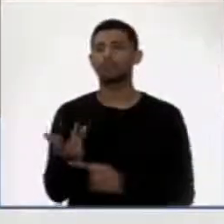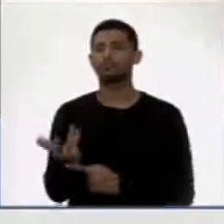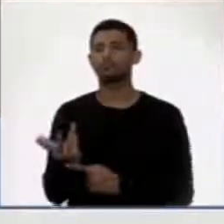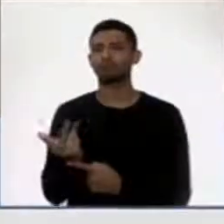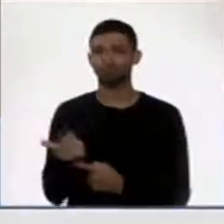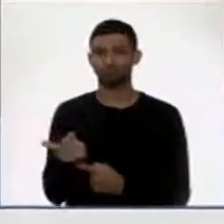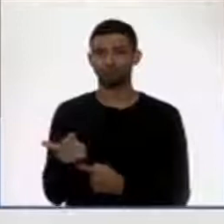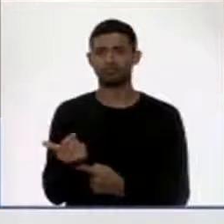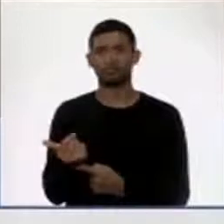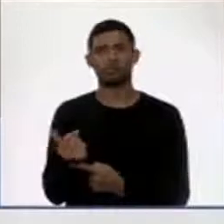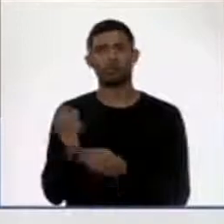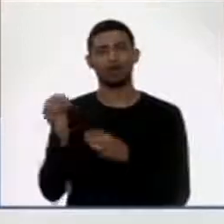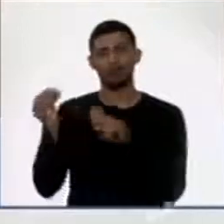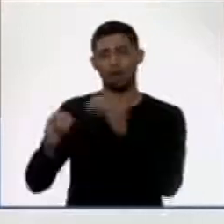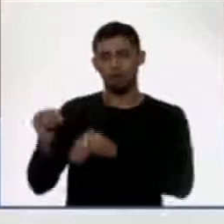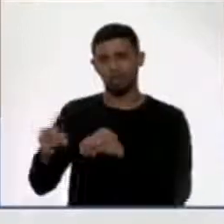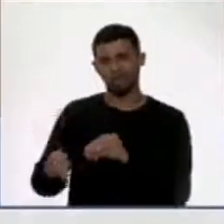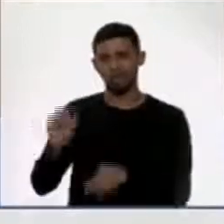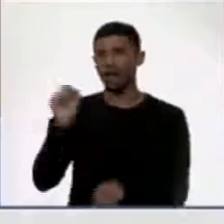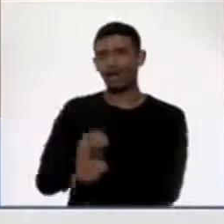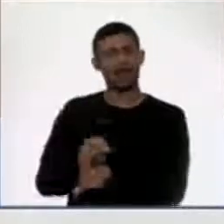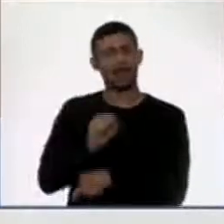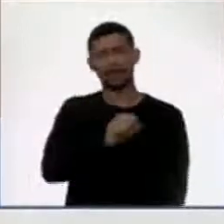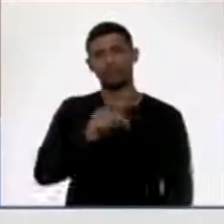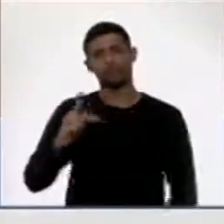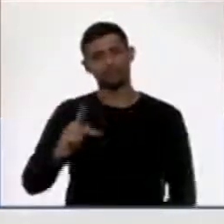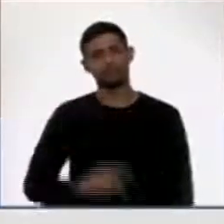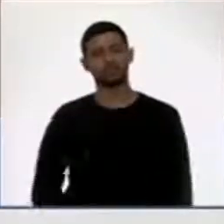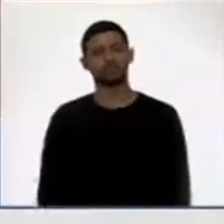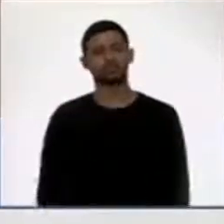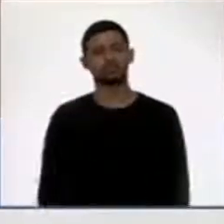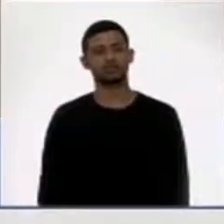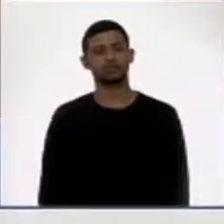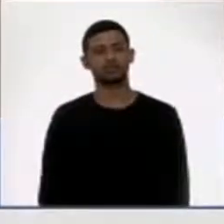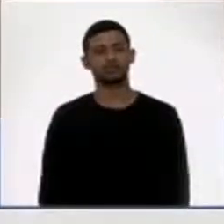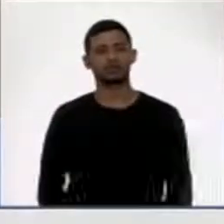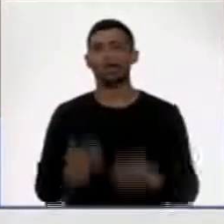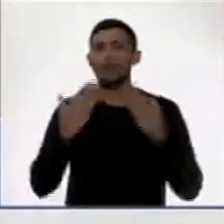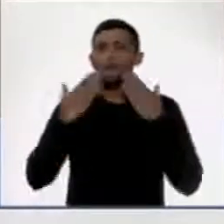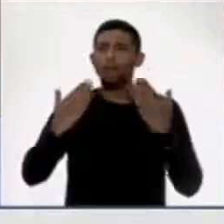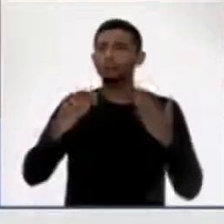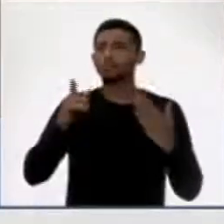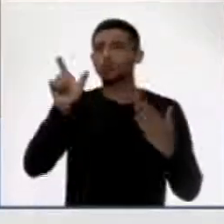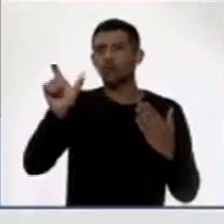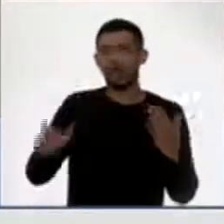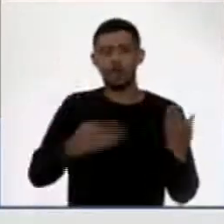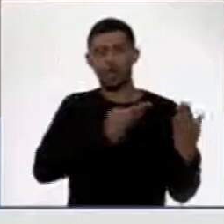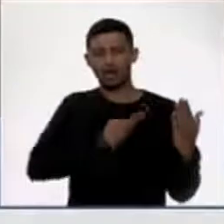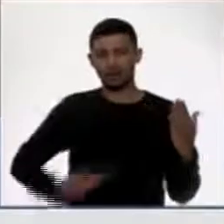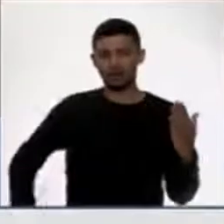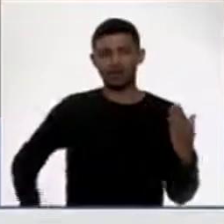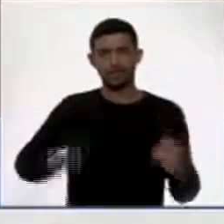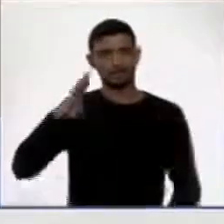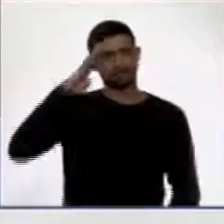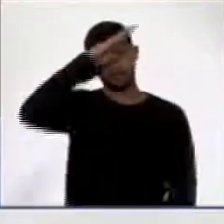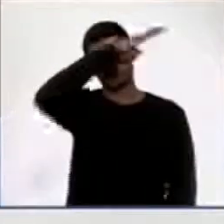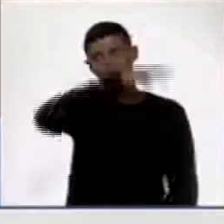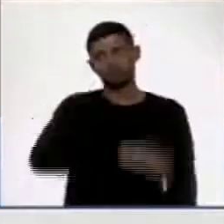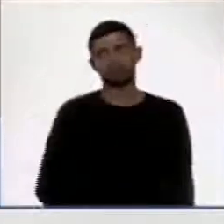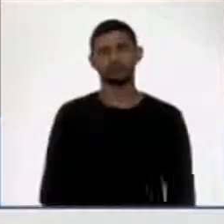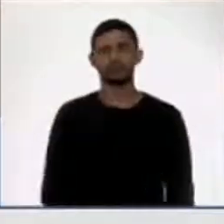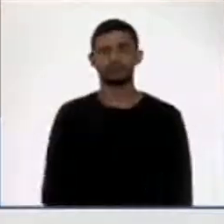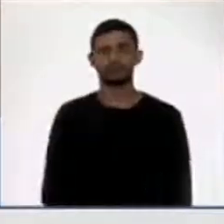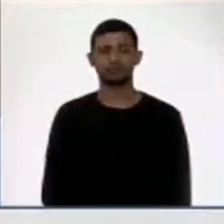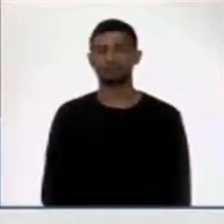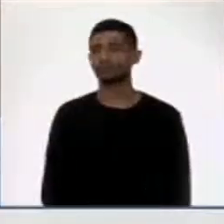desmonte das aposentadorias apresentada pelo governo de Jair Bolsonaro. A